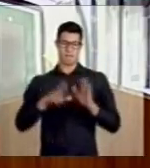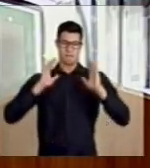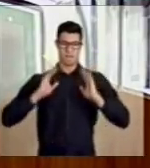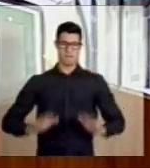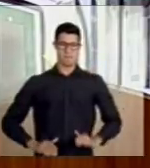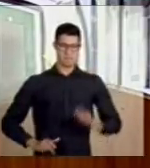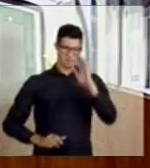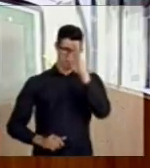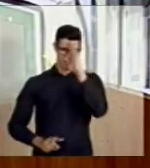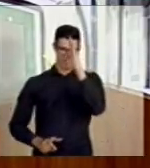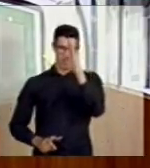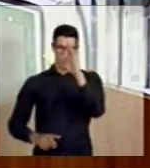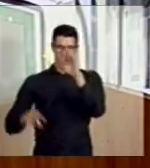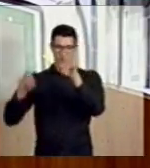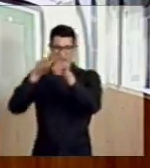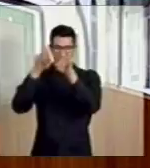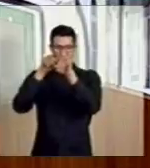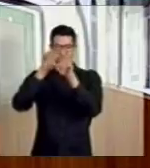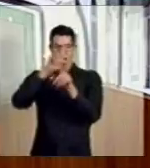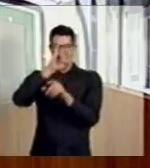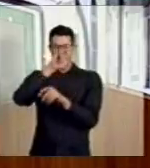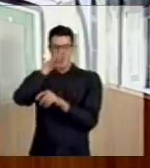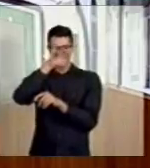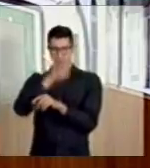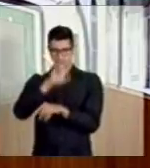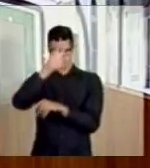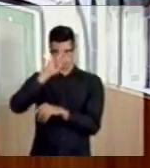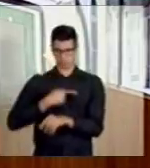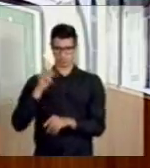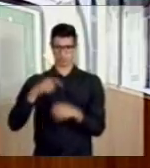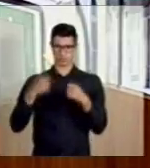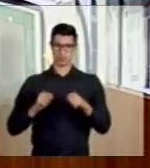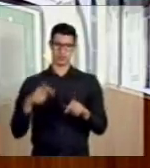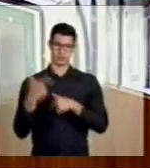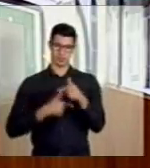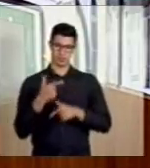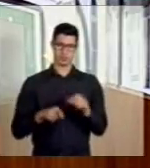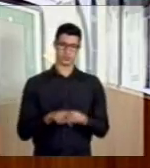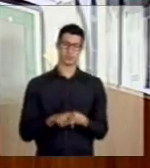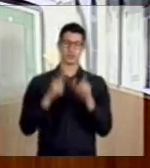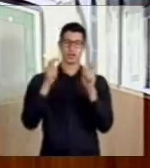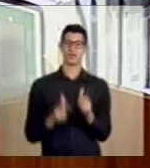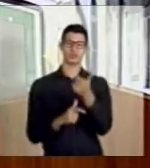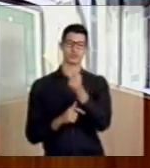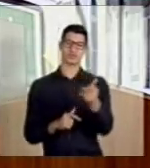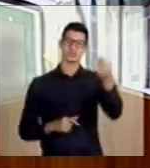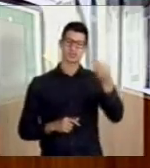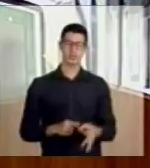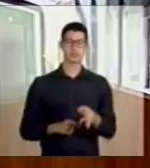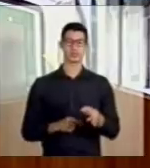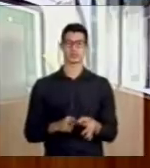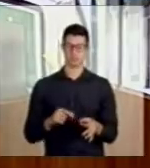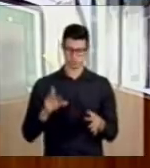e, principalmente, da dignidade da pessoa humana. É preciso atuar onde não há certeza